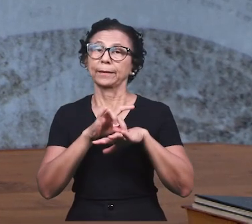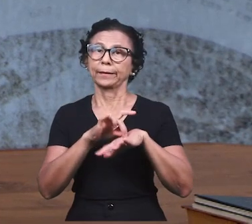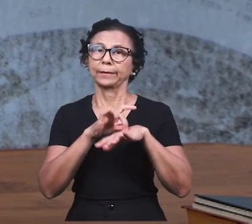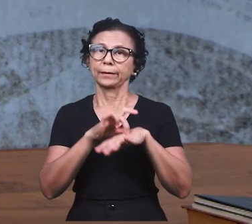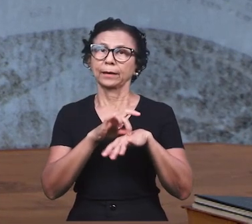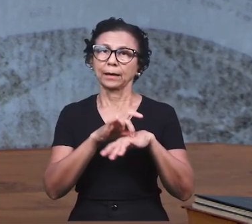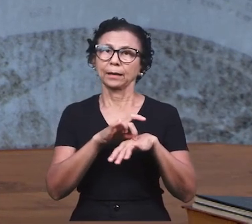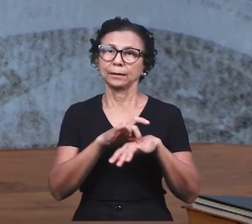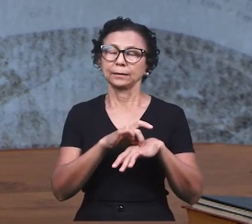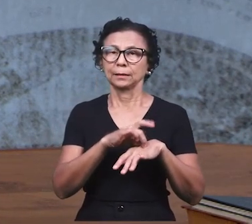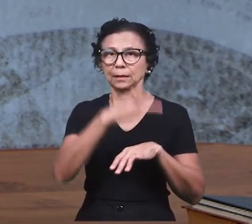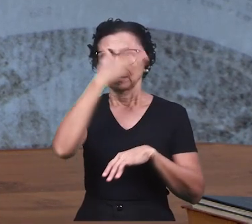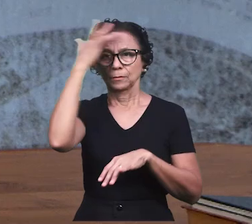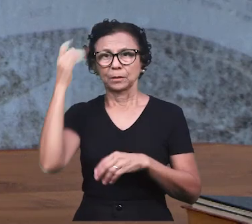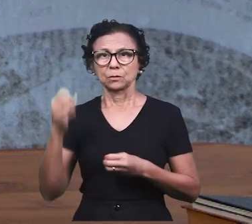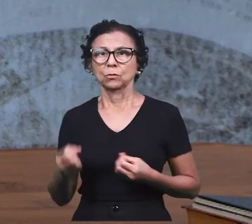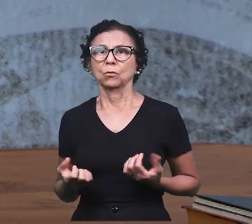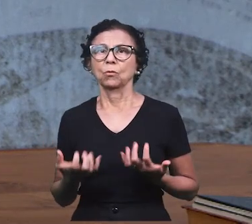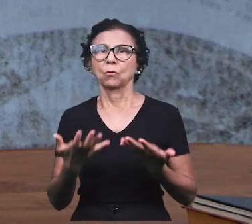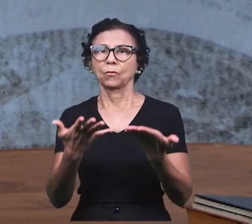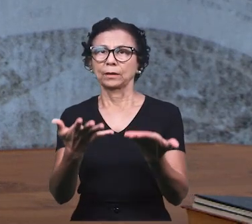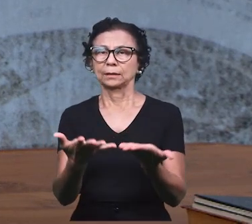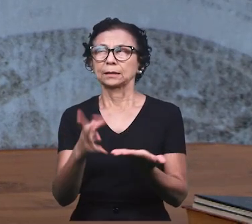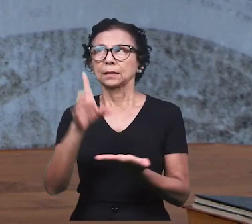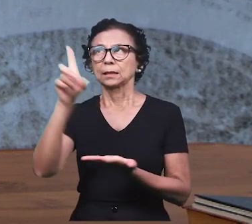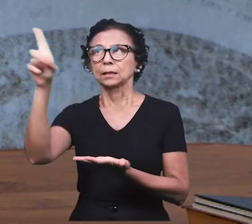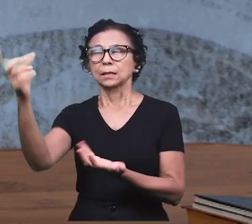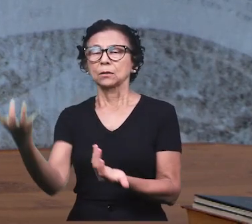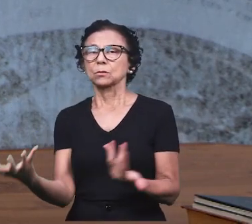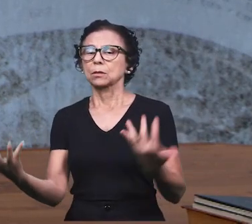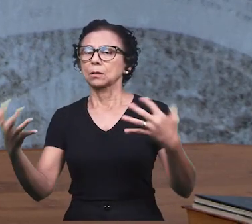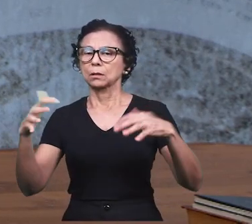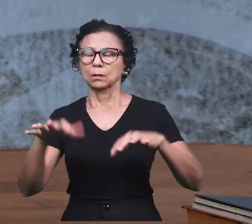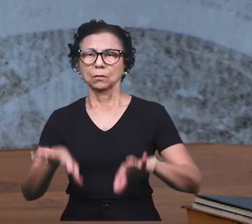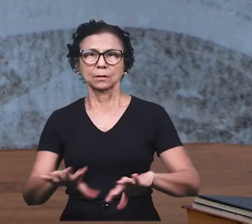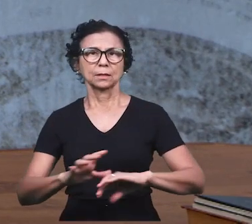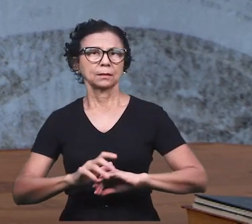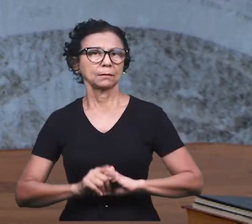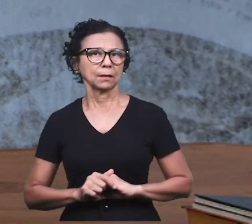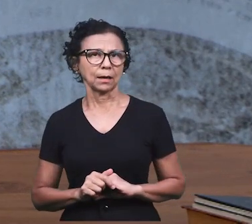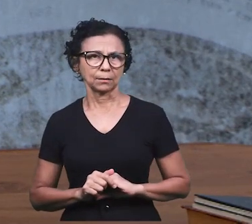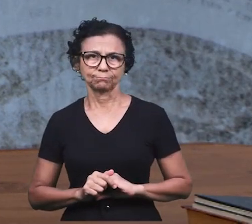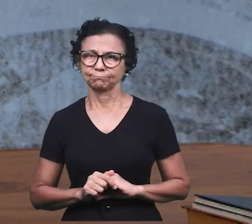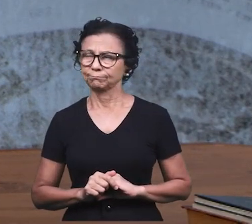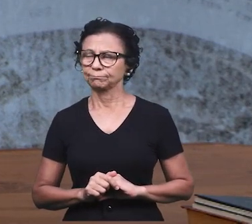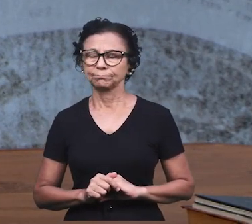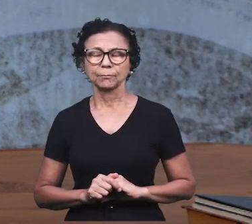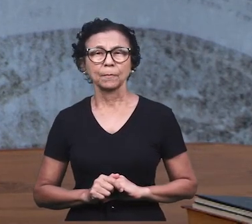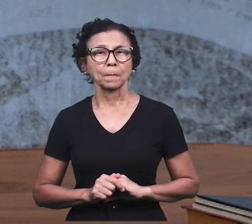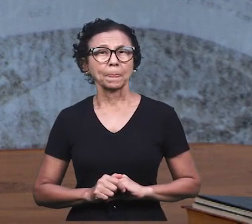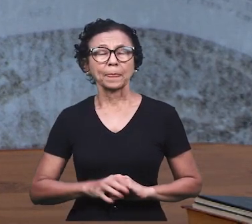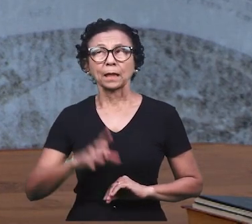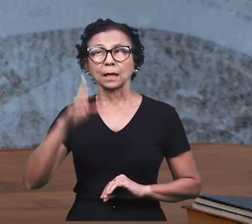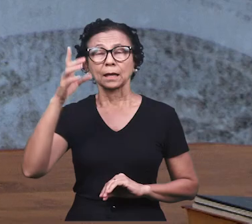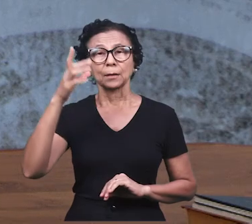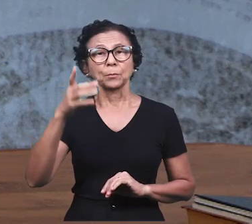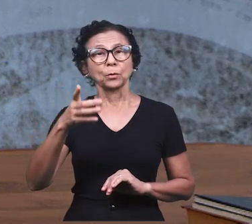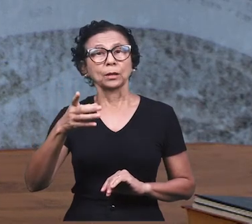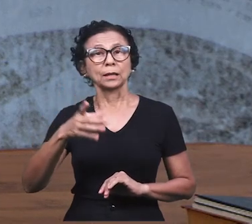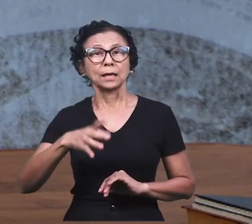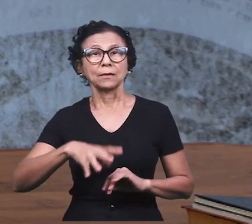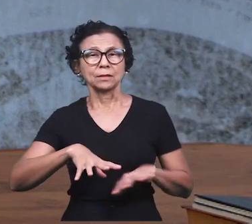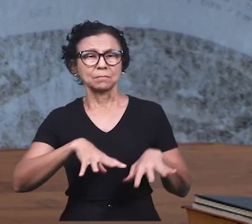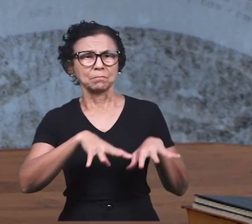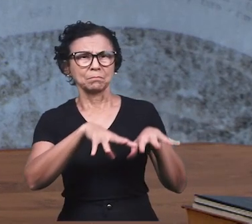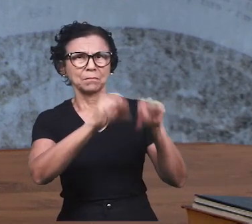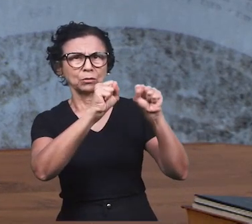que a ofereceu não será aceito, nem lhe será imputado. Coisa abominável será, e a pessoa